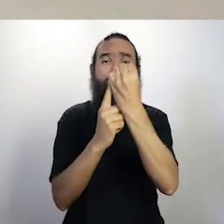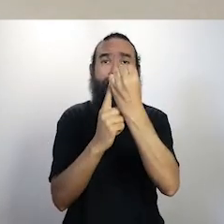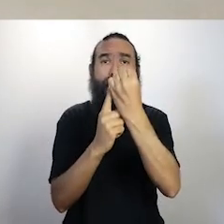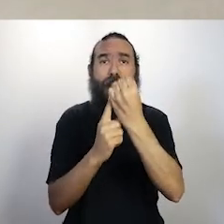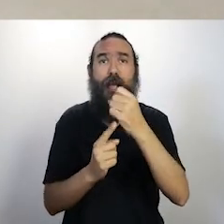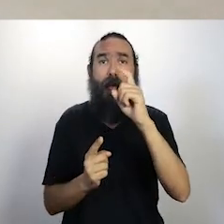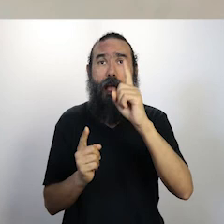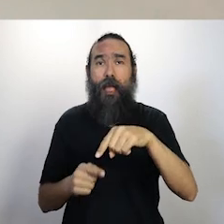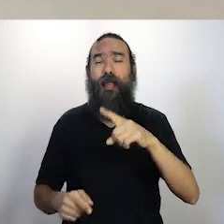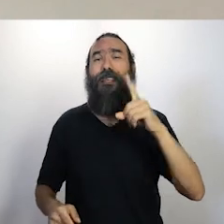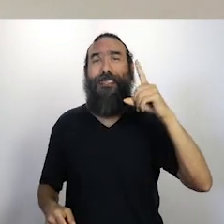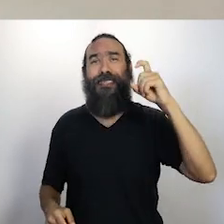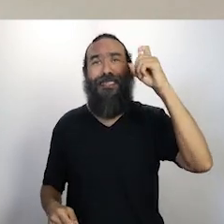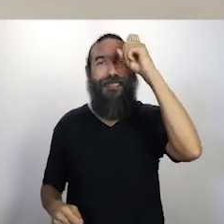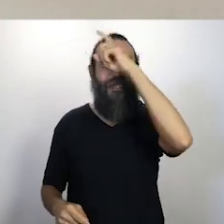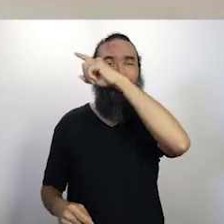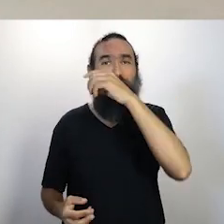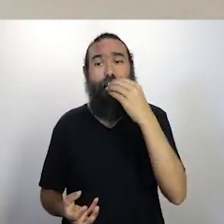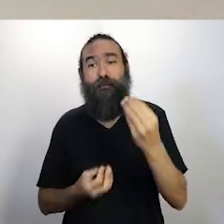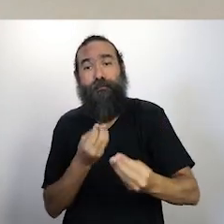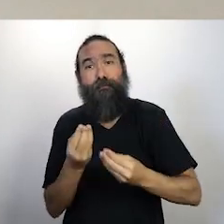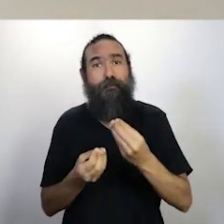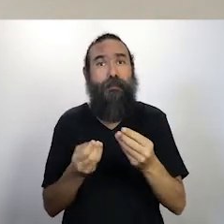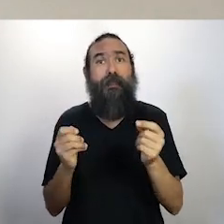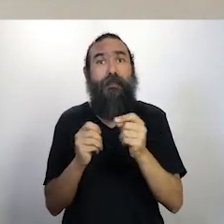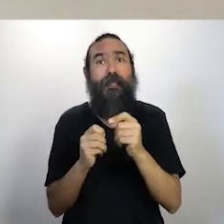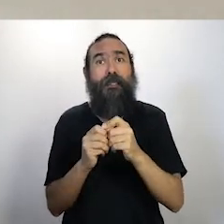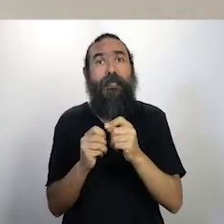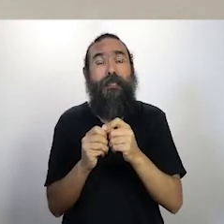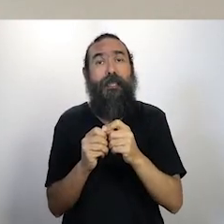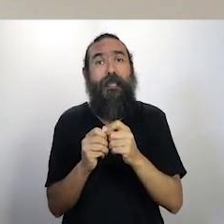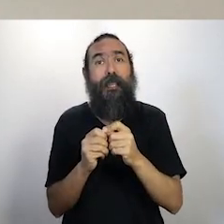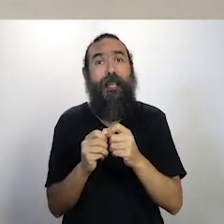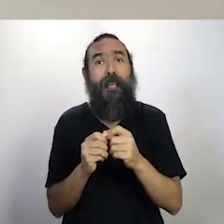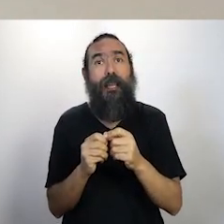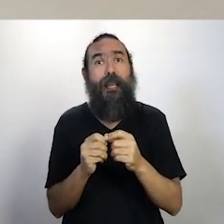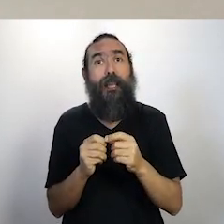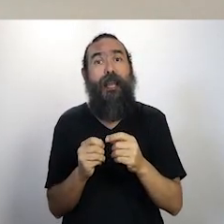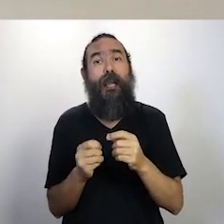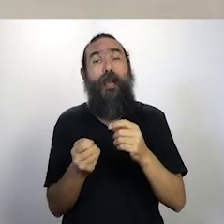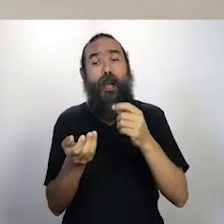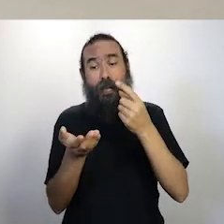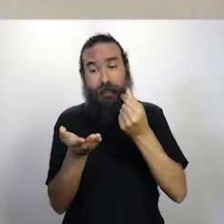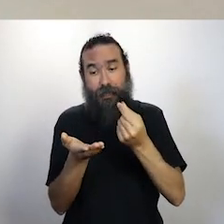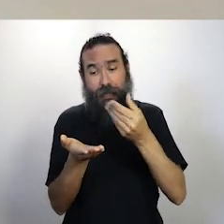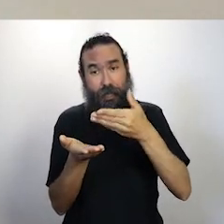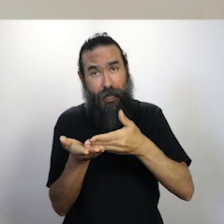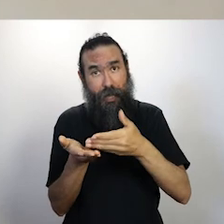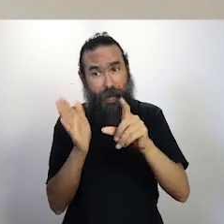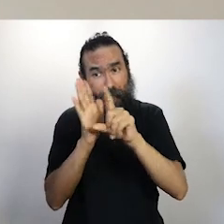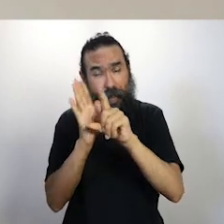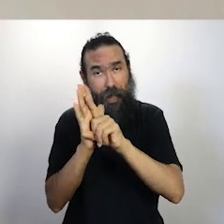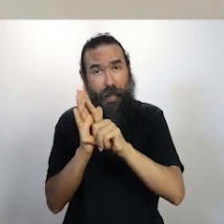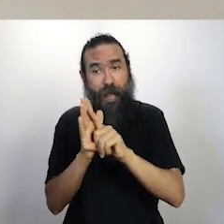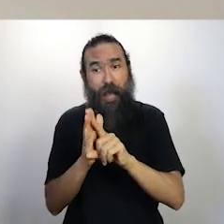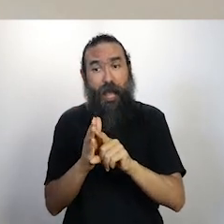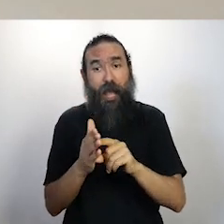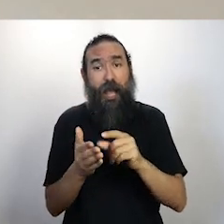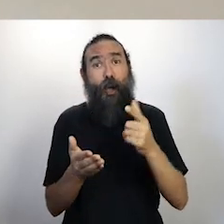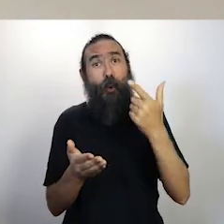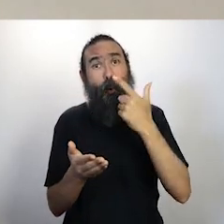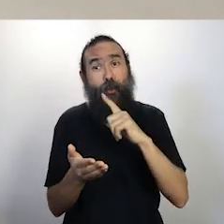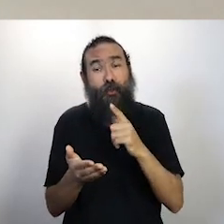fiscalização para que isso possa realmente se cumprir ao que veio e que a lei possa ser né uma lei